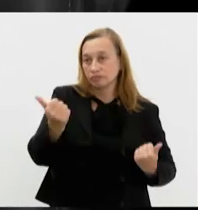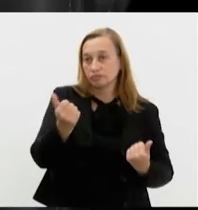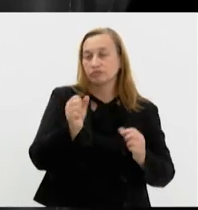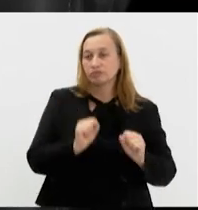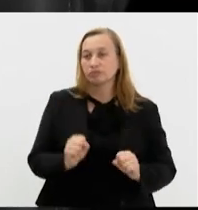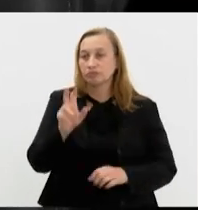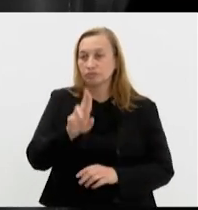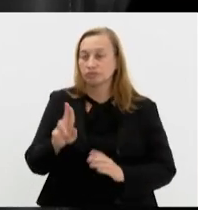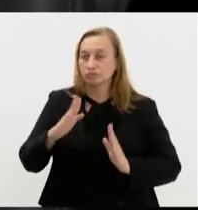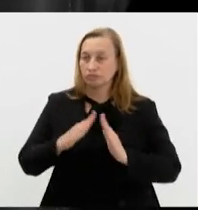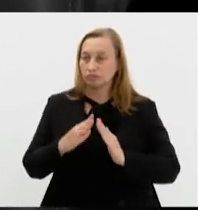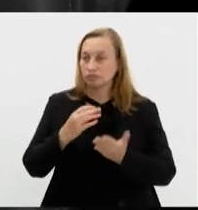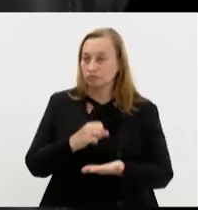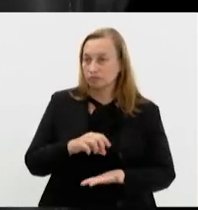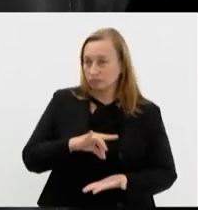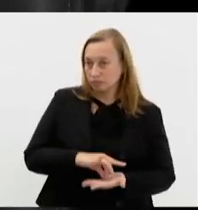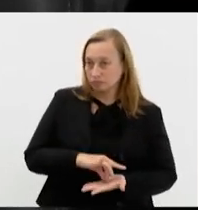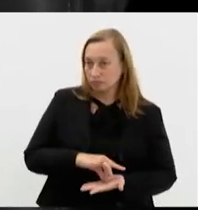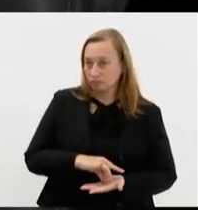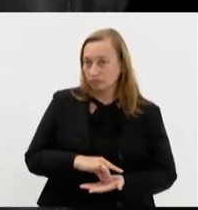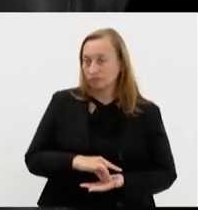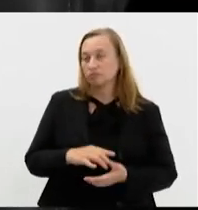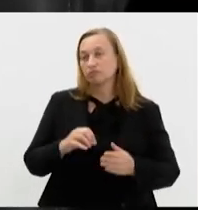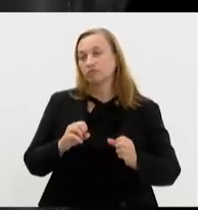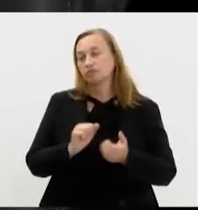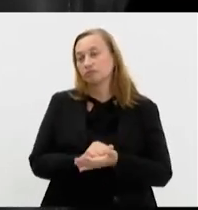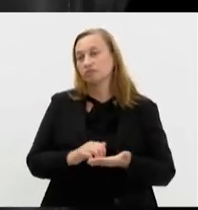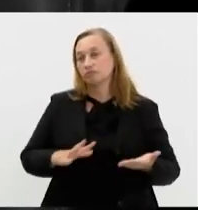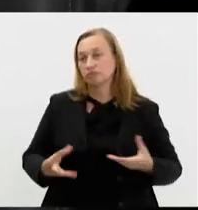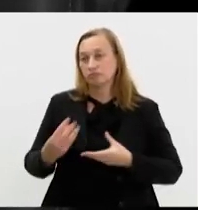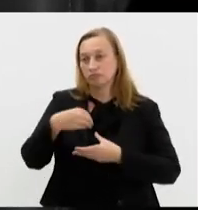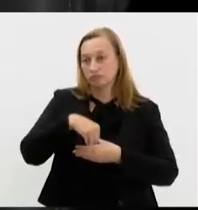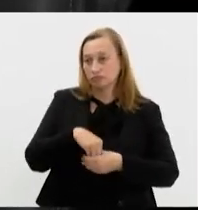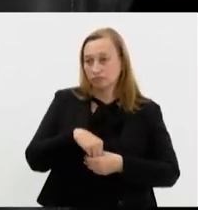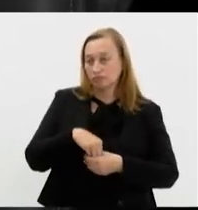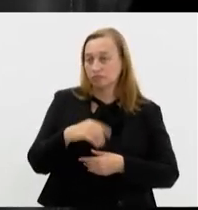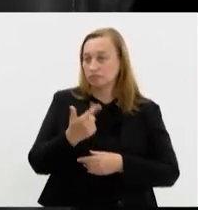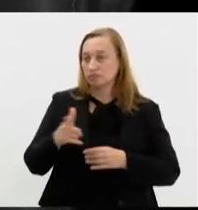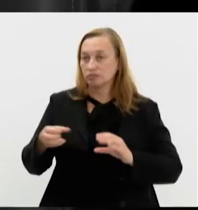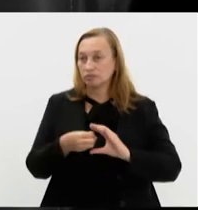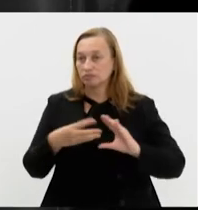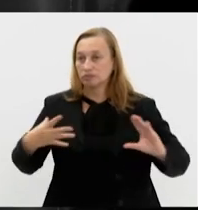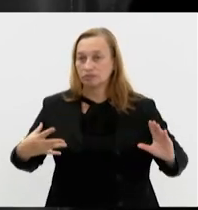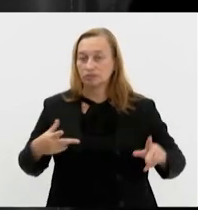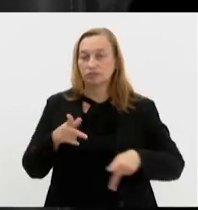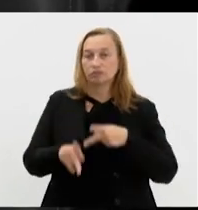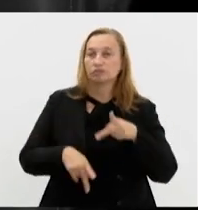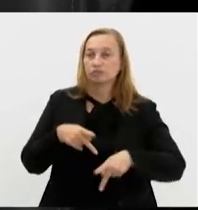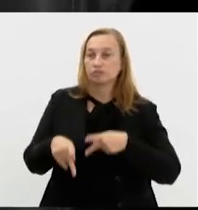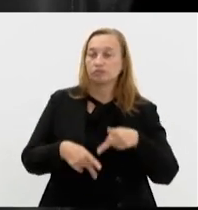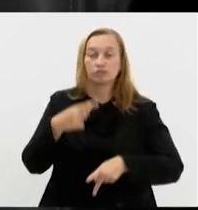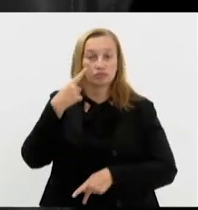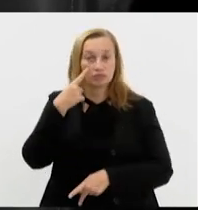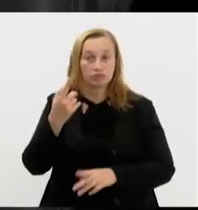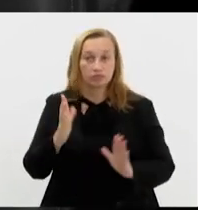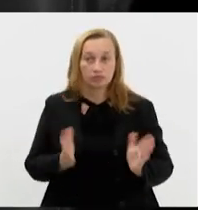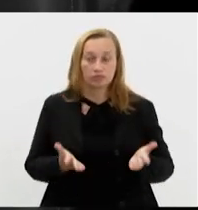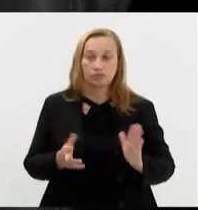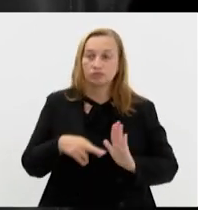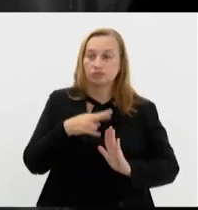oficial para atividades internas sem caracterização pública nós vamos ver agora na